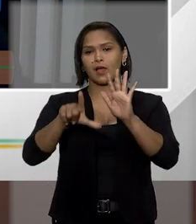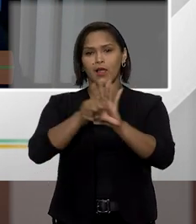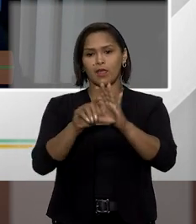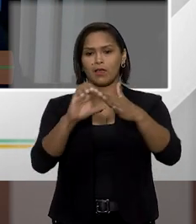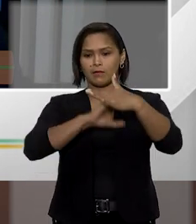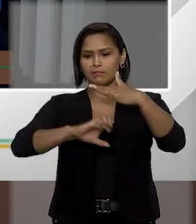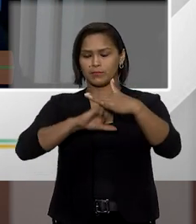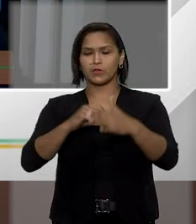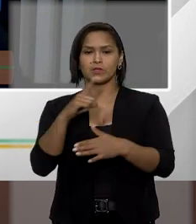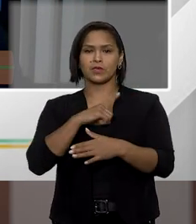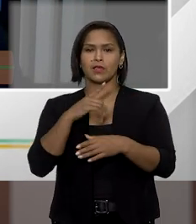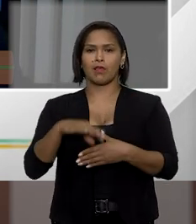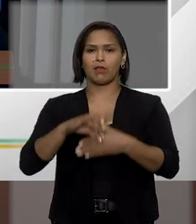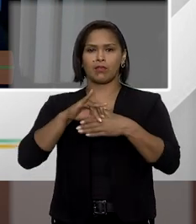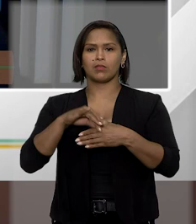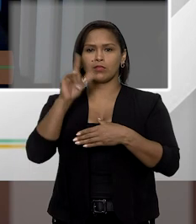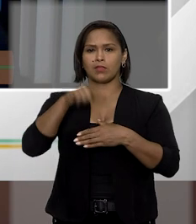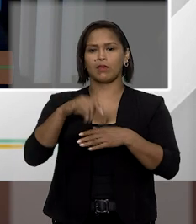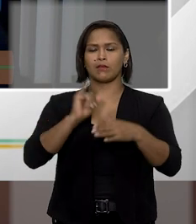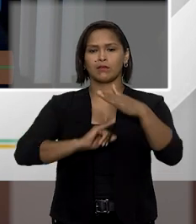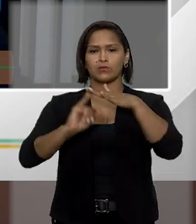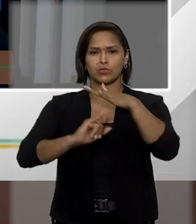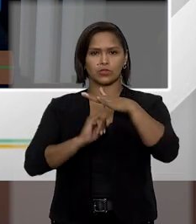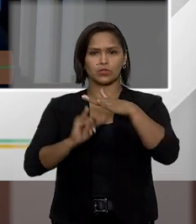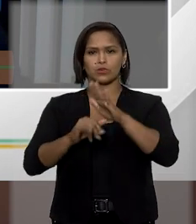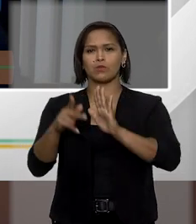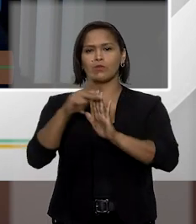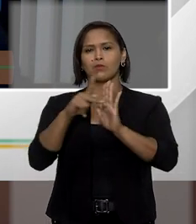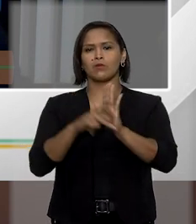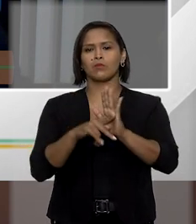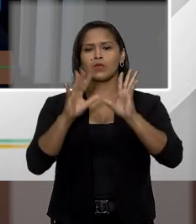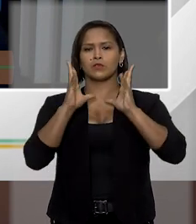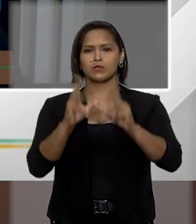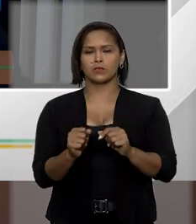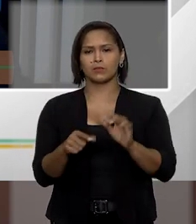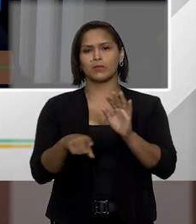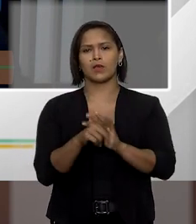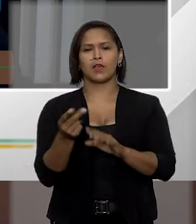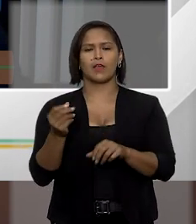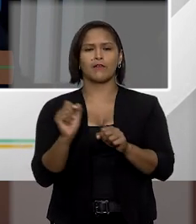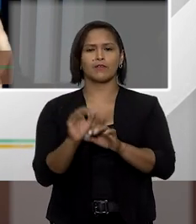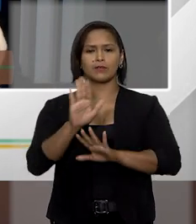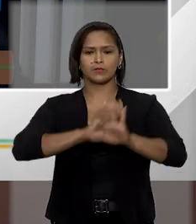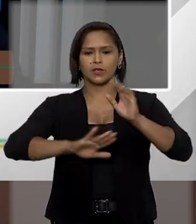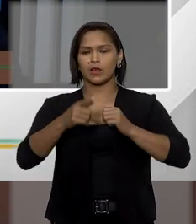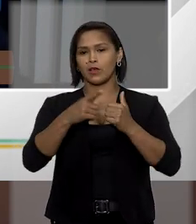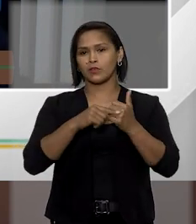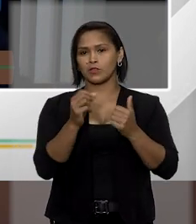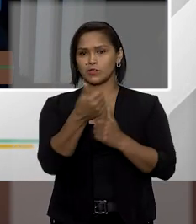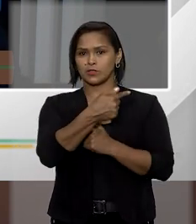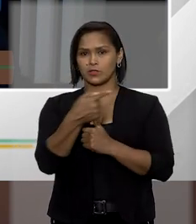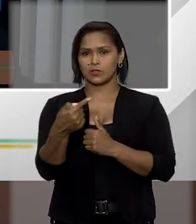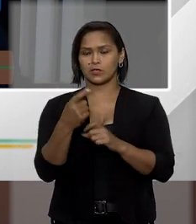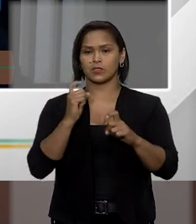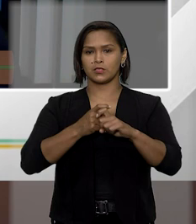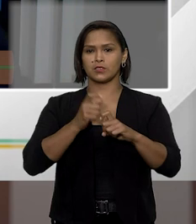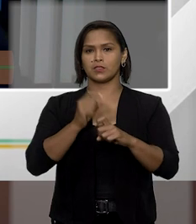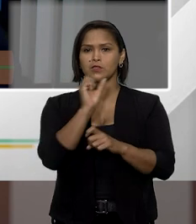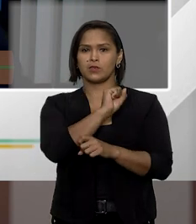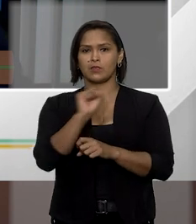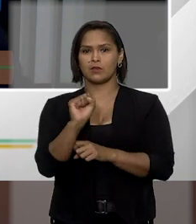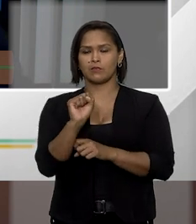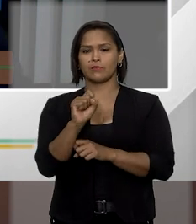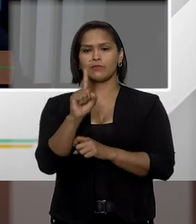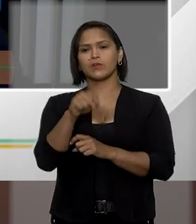empresarial se apodera deste instituto do programa de integridade e faz uma previsão importante no artigo 7º, inciso